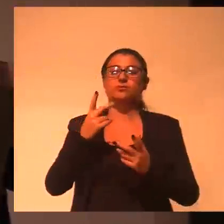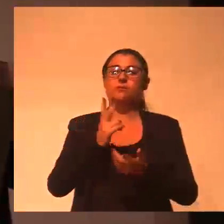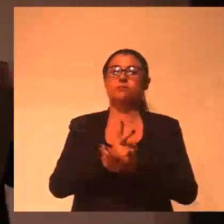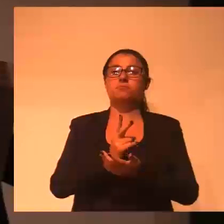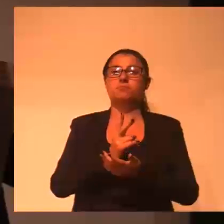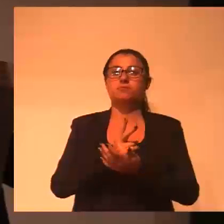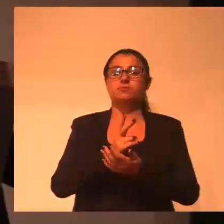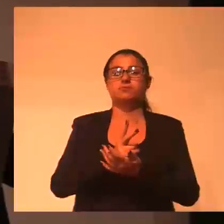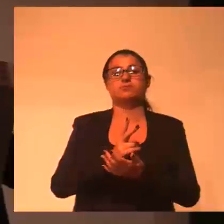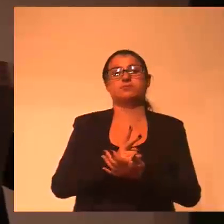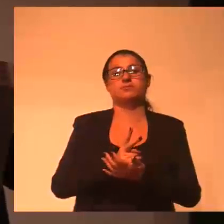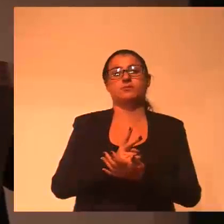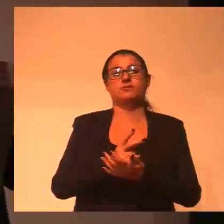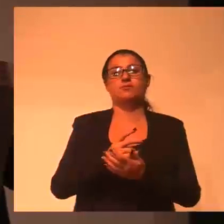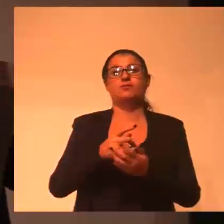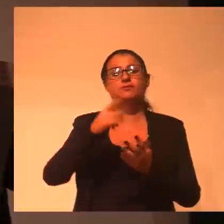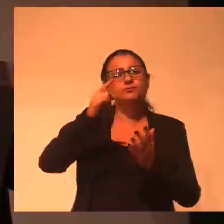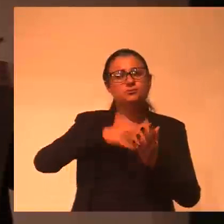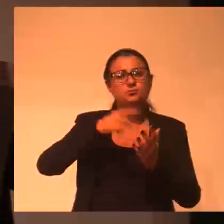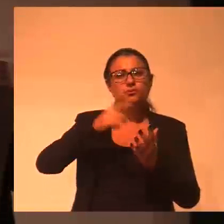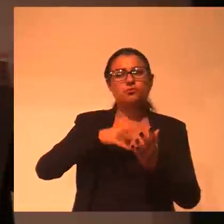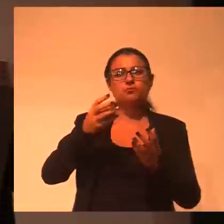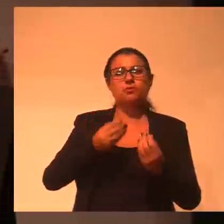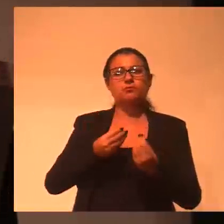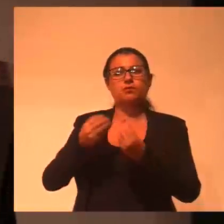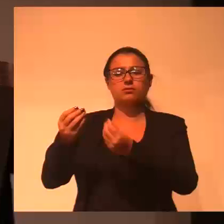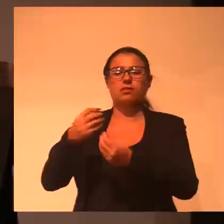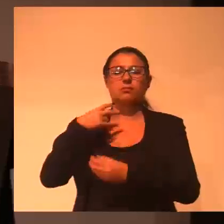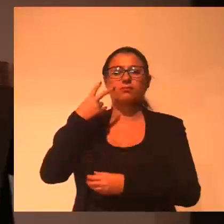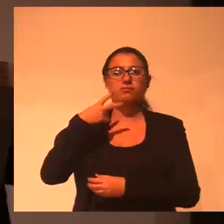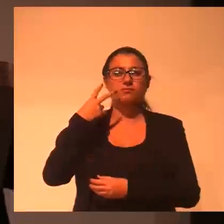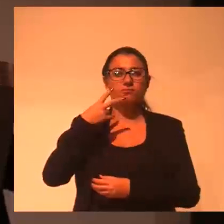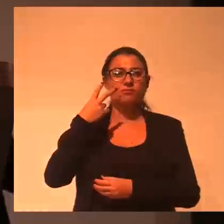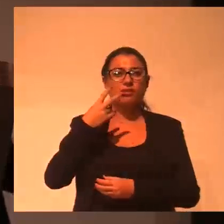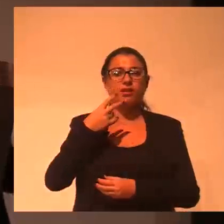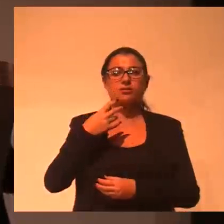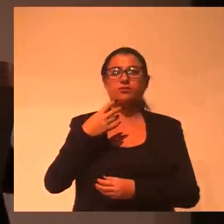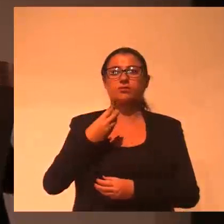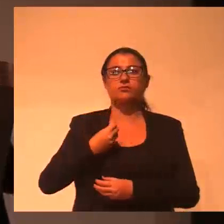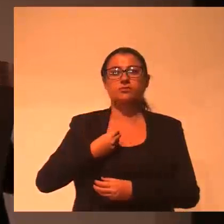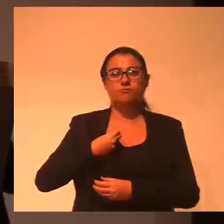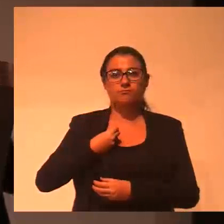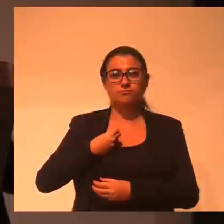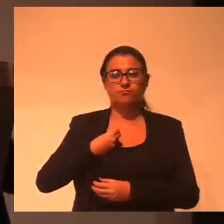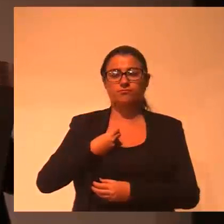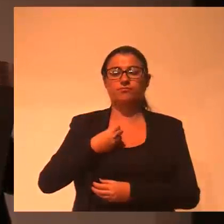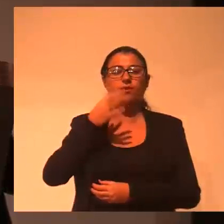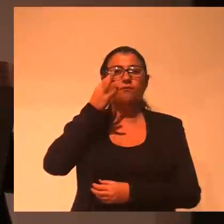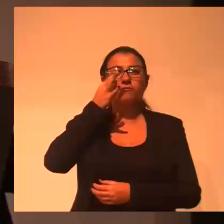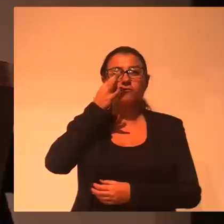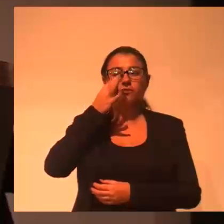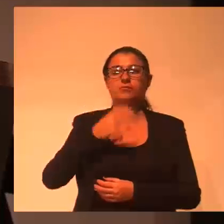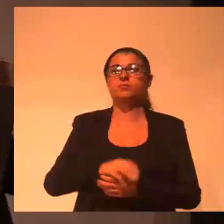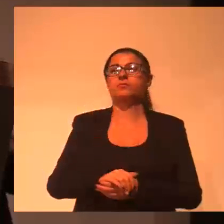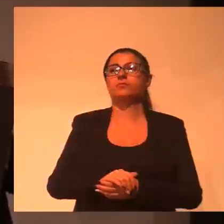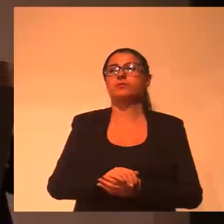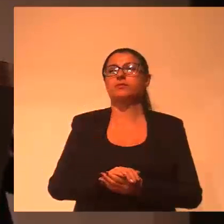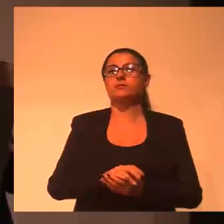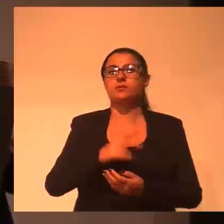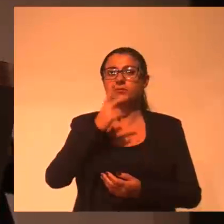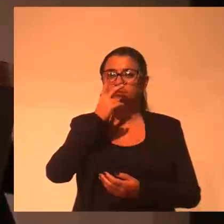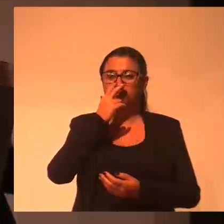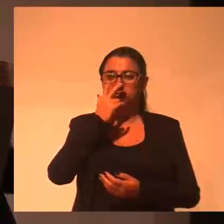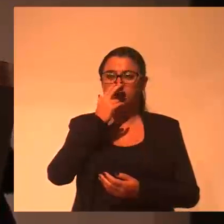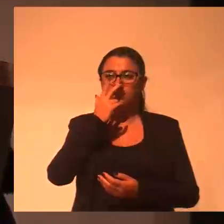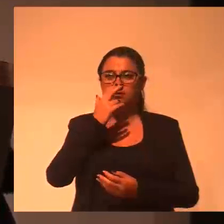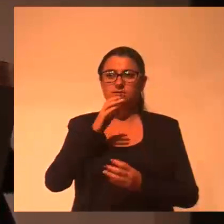para os vereadores, pessoalmente, ou para os assessores, para a gente não ter esse problema de parecer que a comissão está fazendo alguma